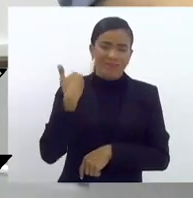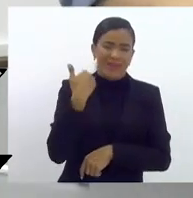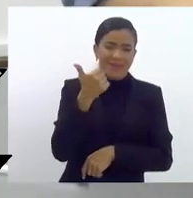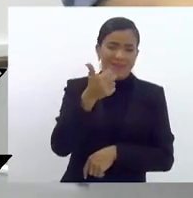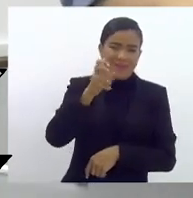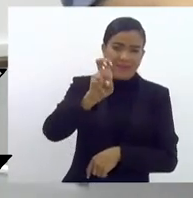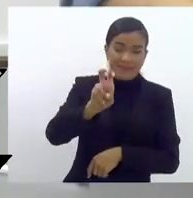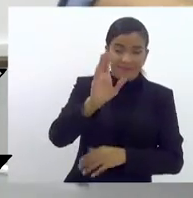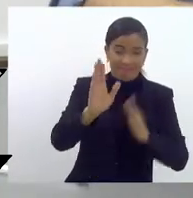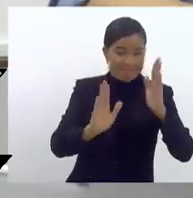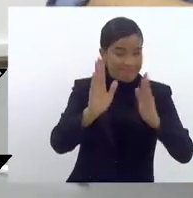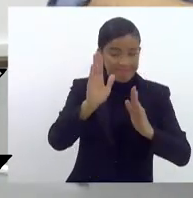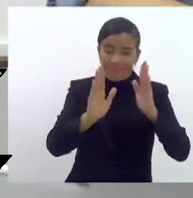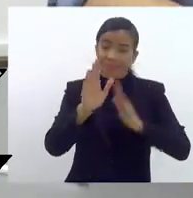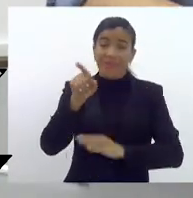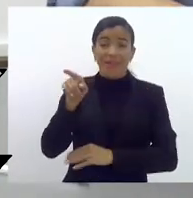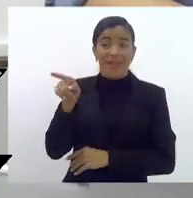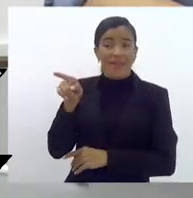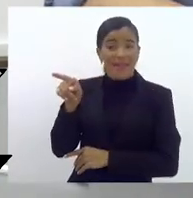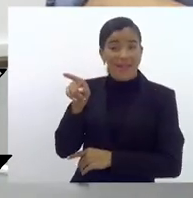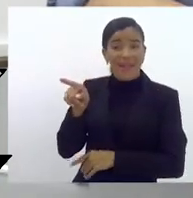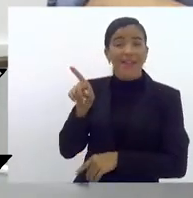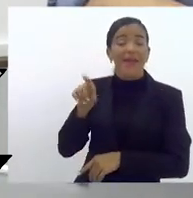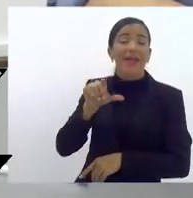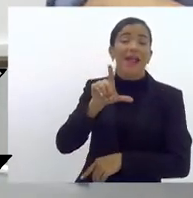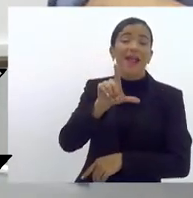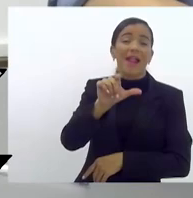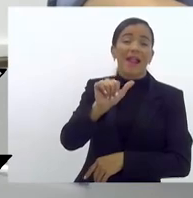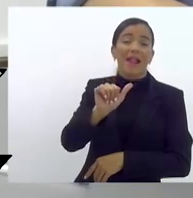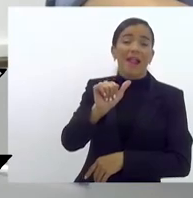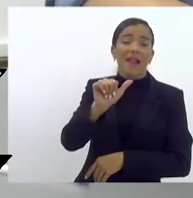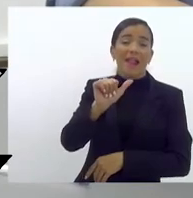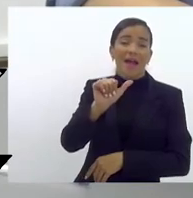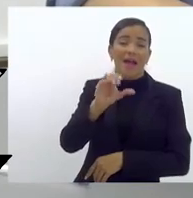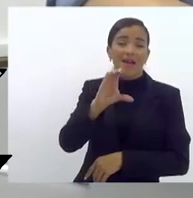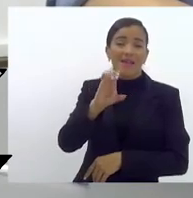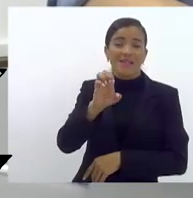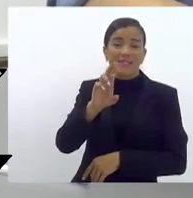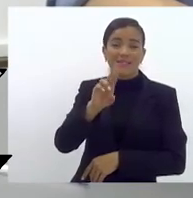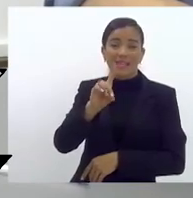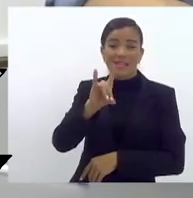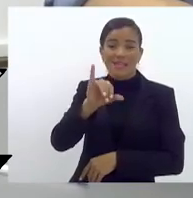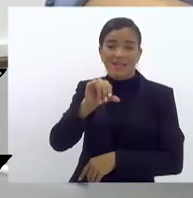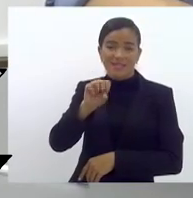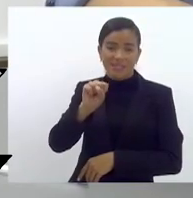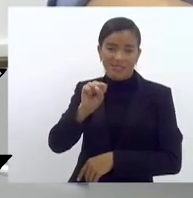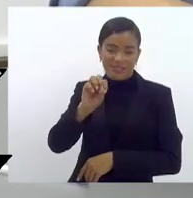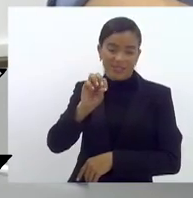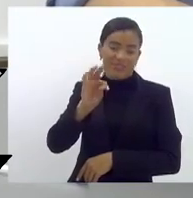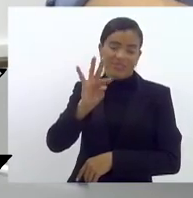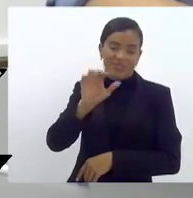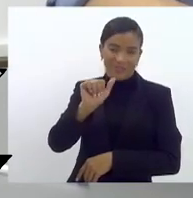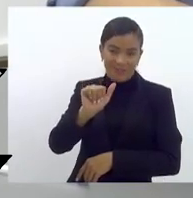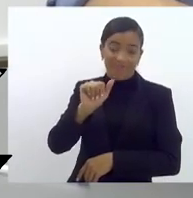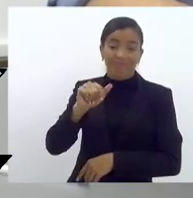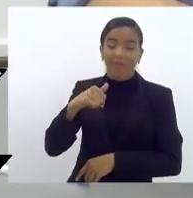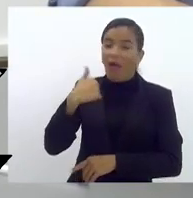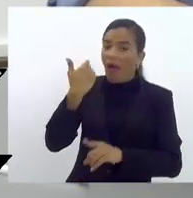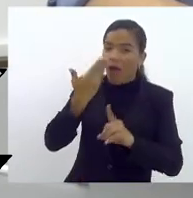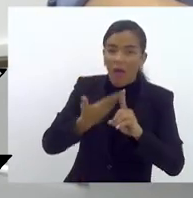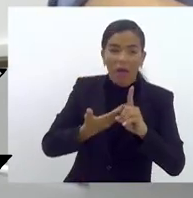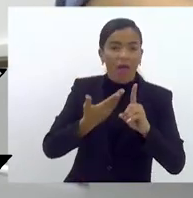na época inclusive ele era lacerdista e Admirador do Presidente Kennedy né